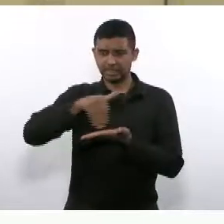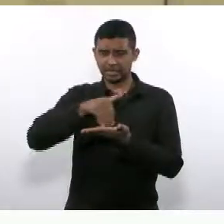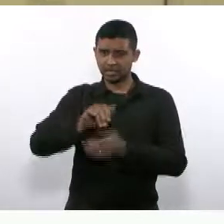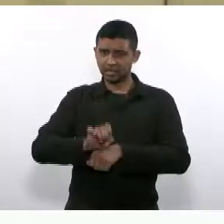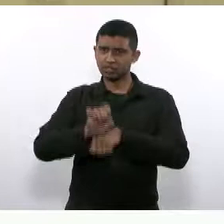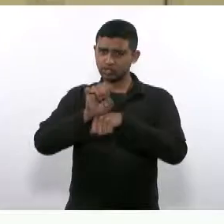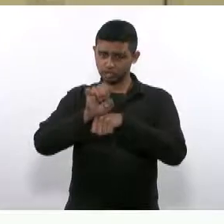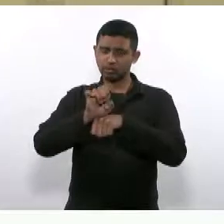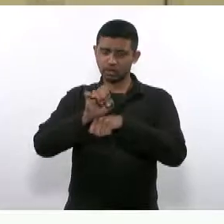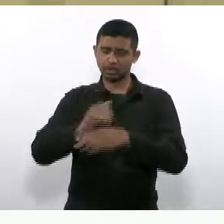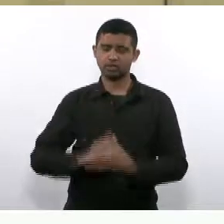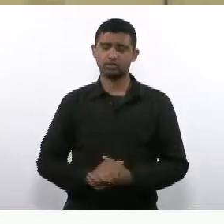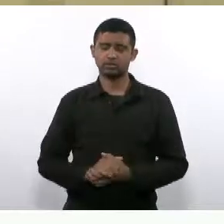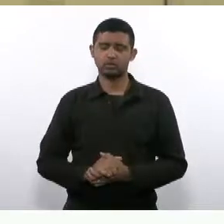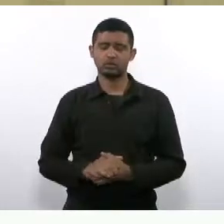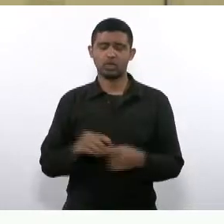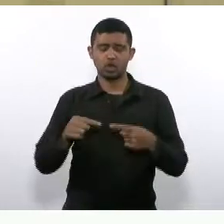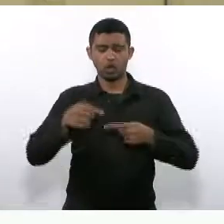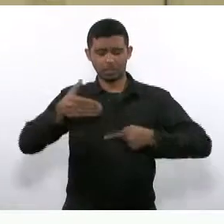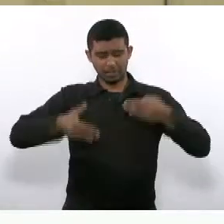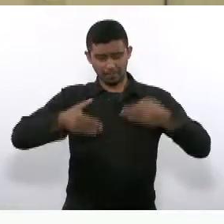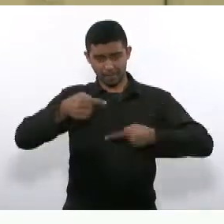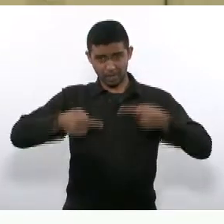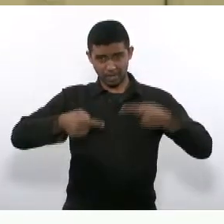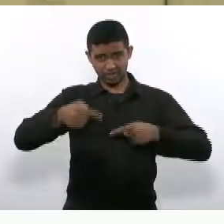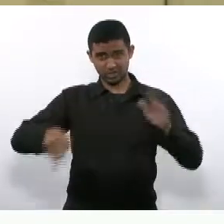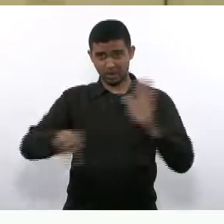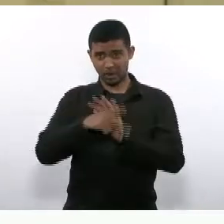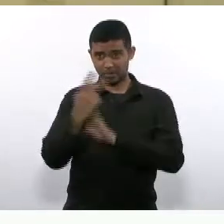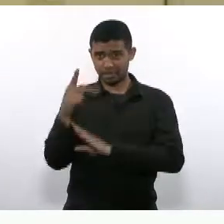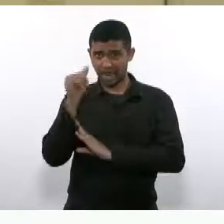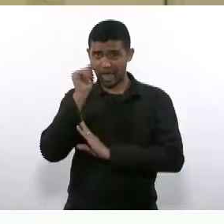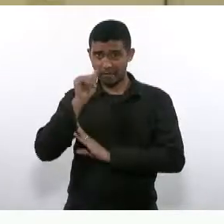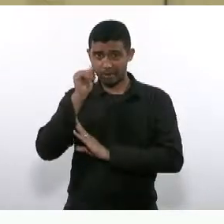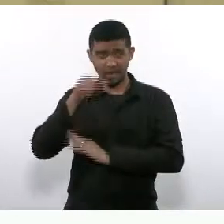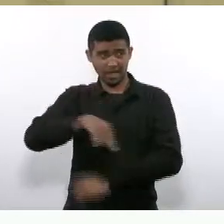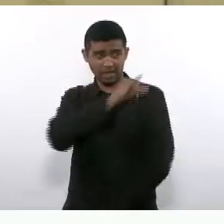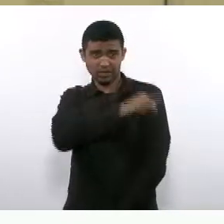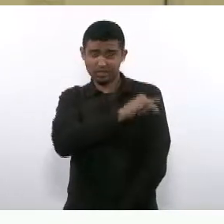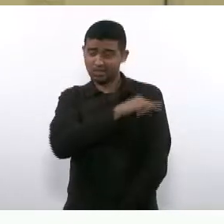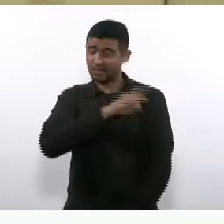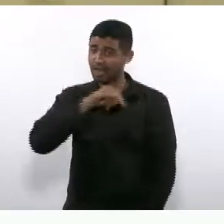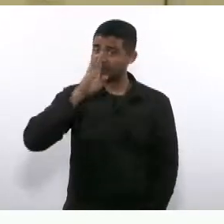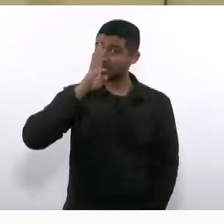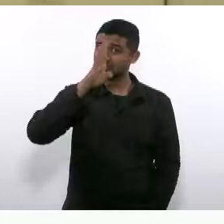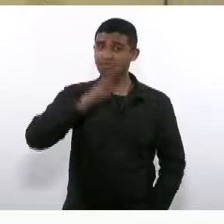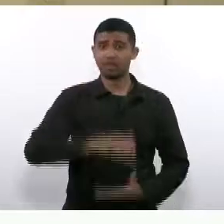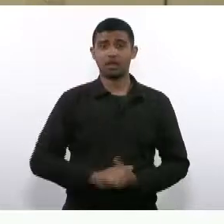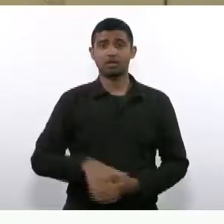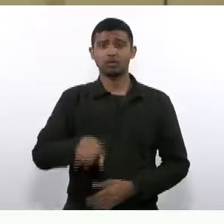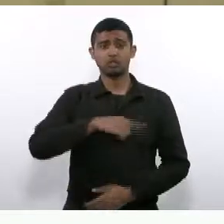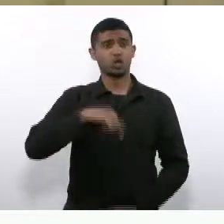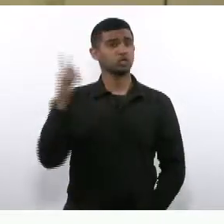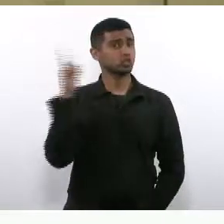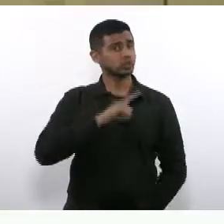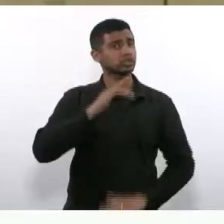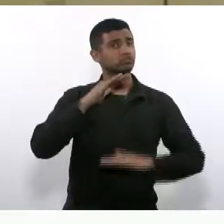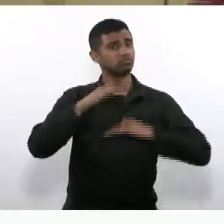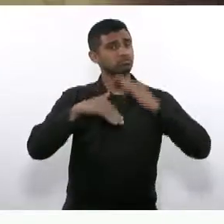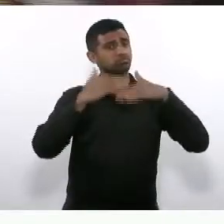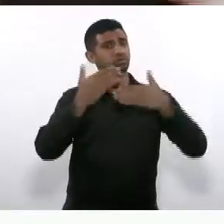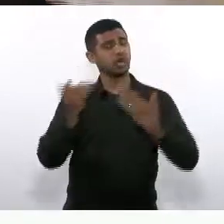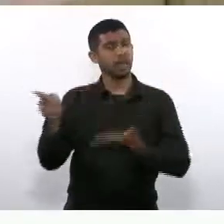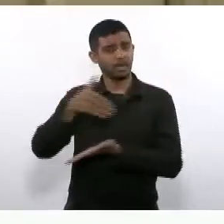Estadual de Políticas para as Mulheres no estado do Rio de Janeiro é fundamental. Nós conseguimos avançar com